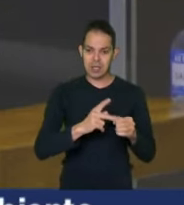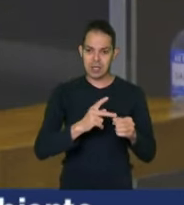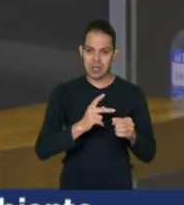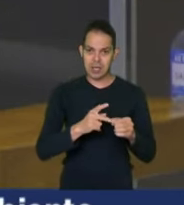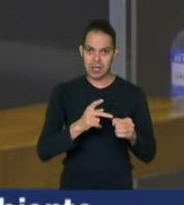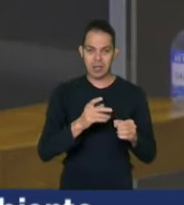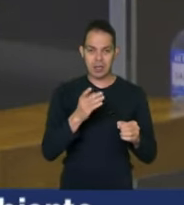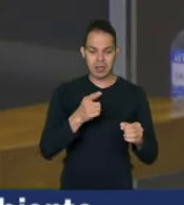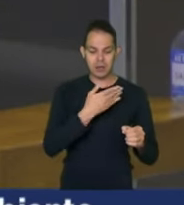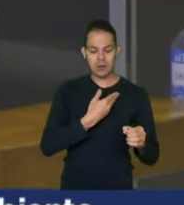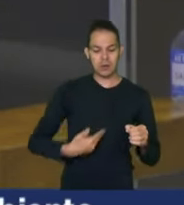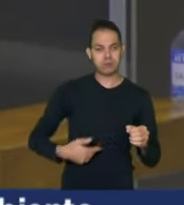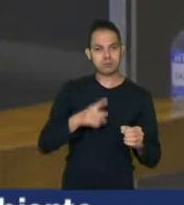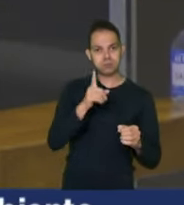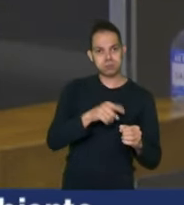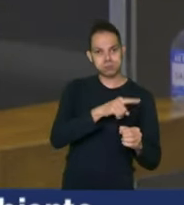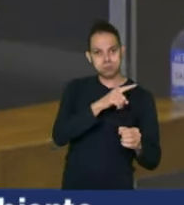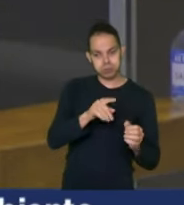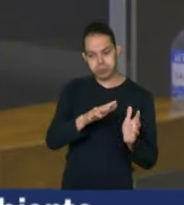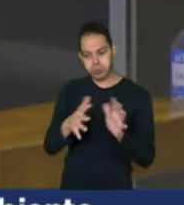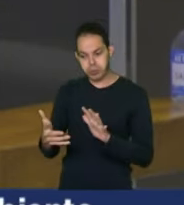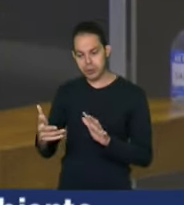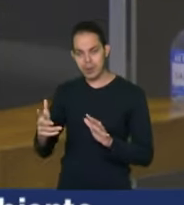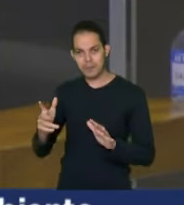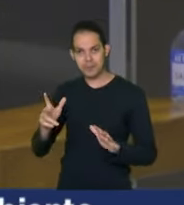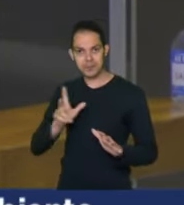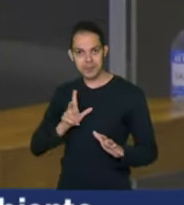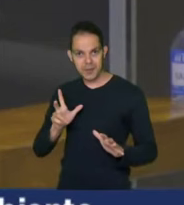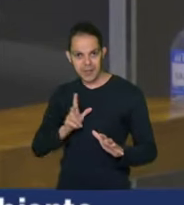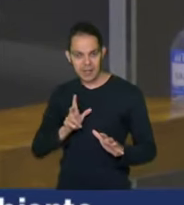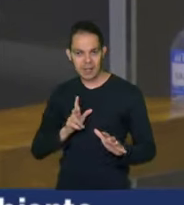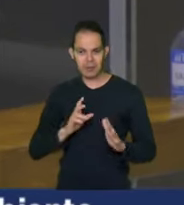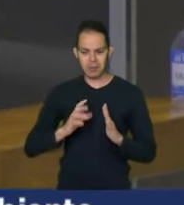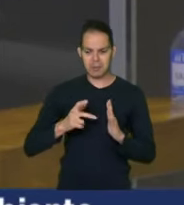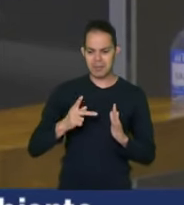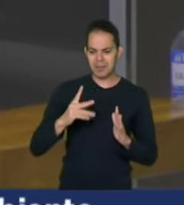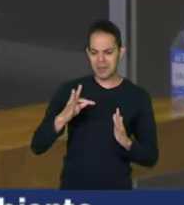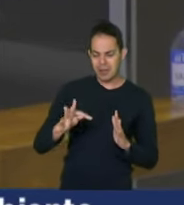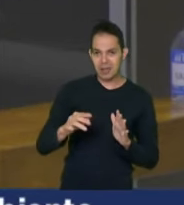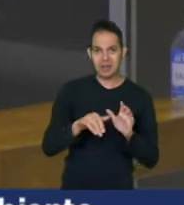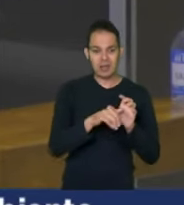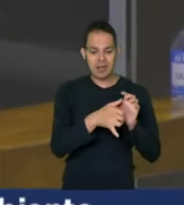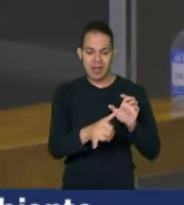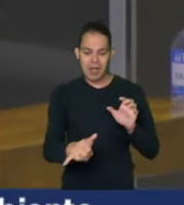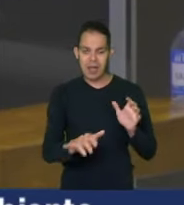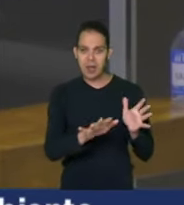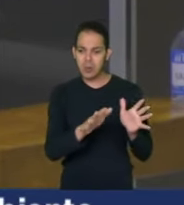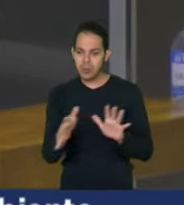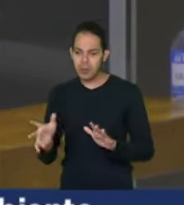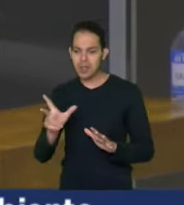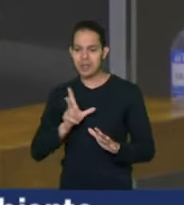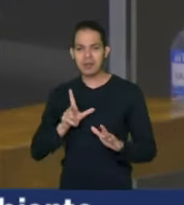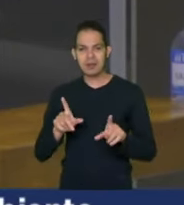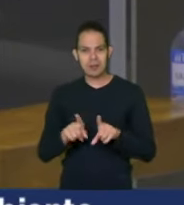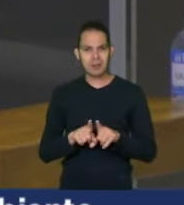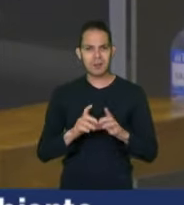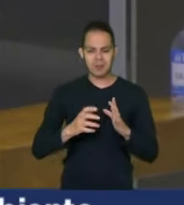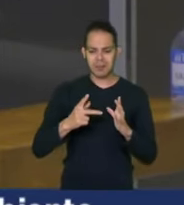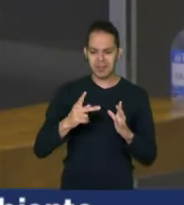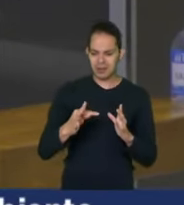a Eletrobras, foi o PT. O PT já não governa o Brasil faz algum